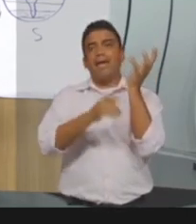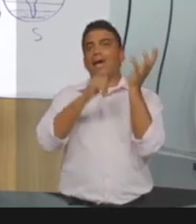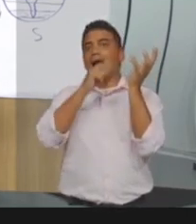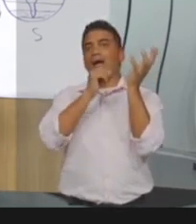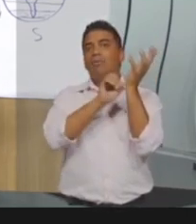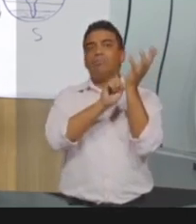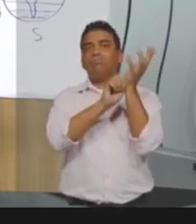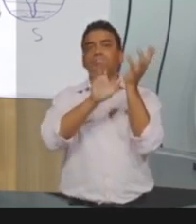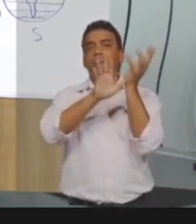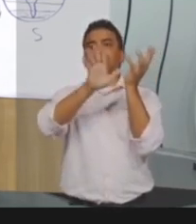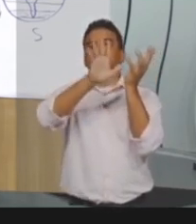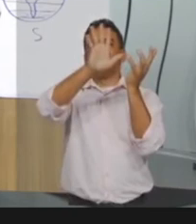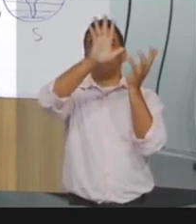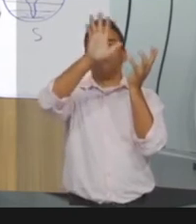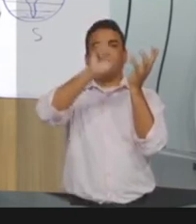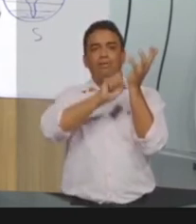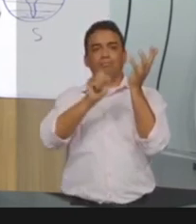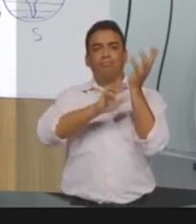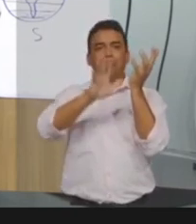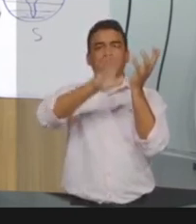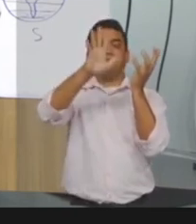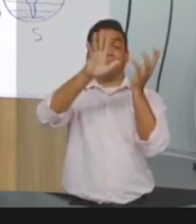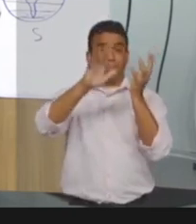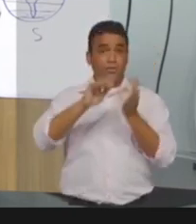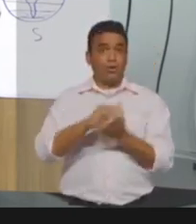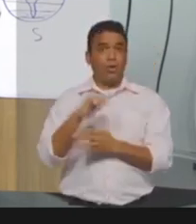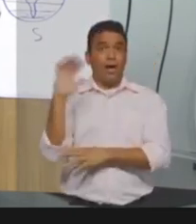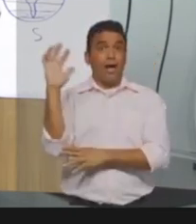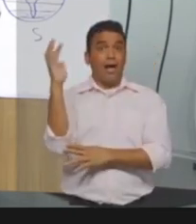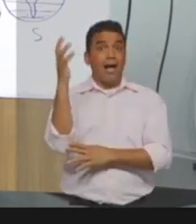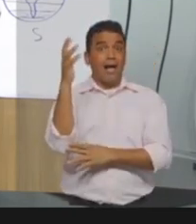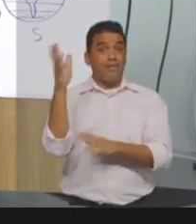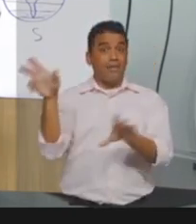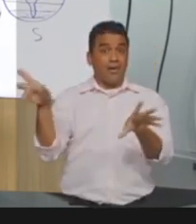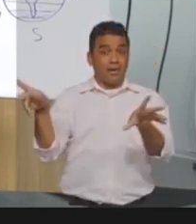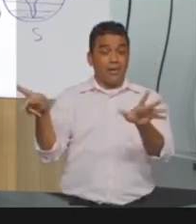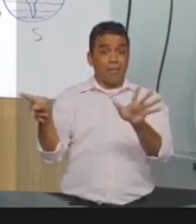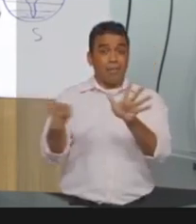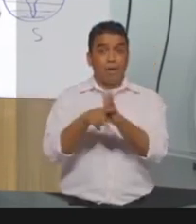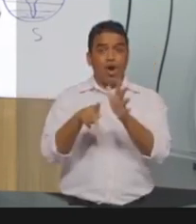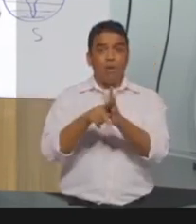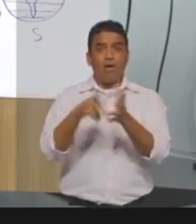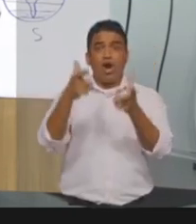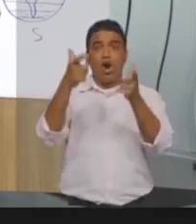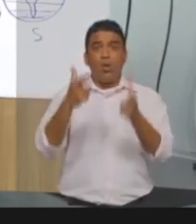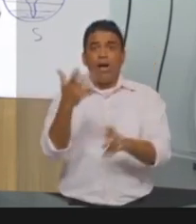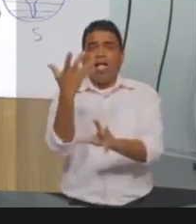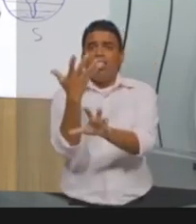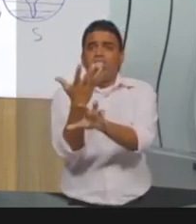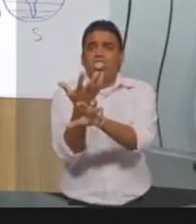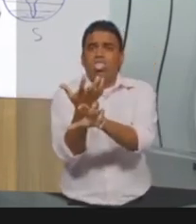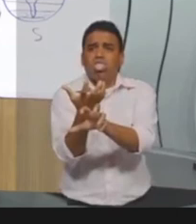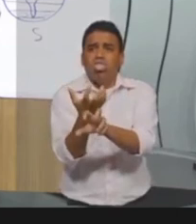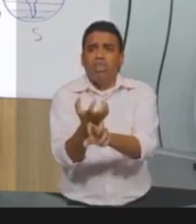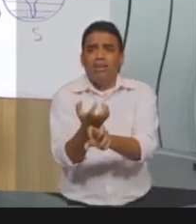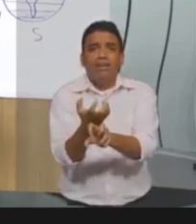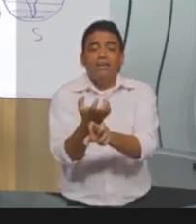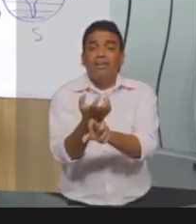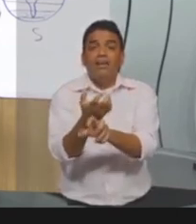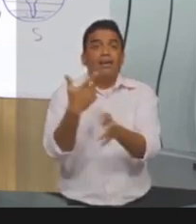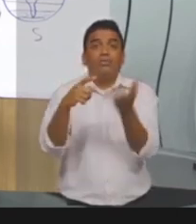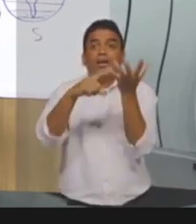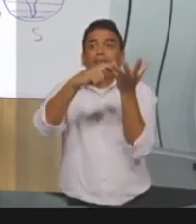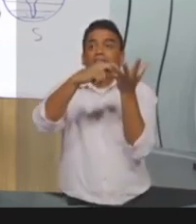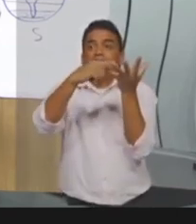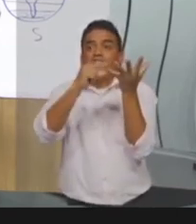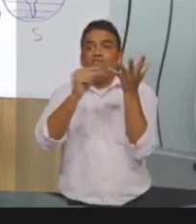ambiente. Árvores adaptadas a desertos, como os cactos, por exemplo, não têm folhas. As folhas viram espinhos. Por quê? Ter folhas